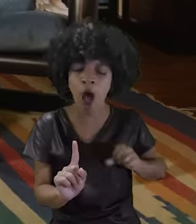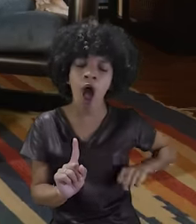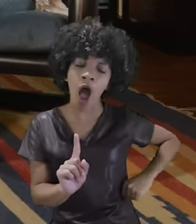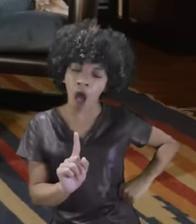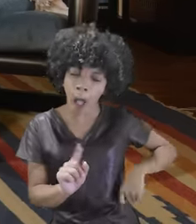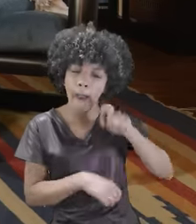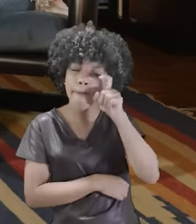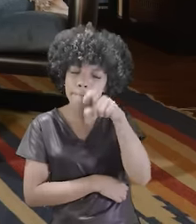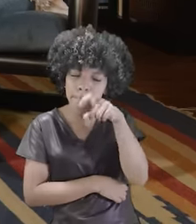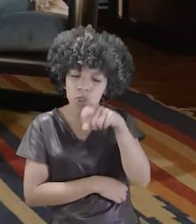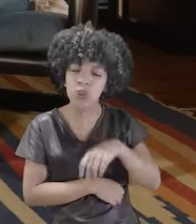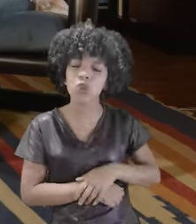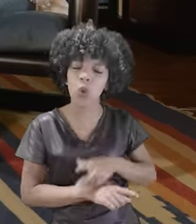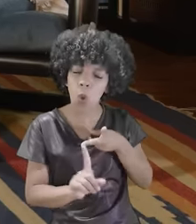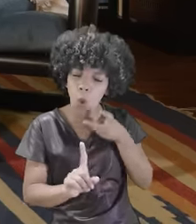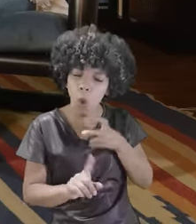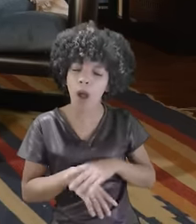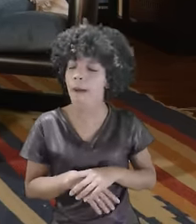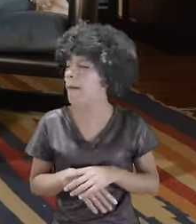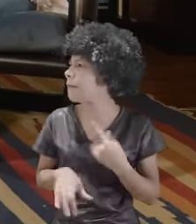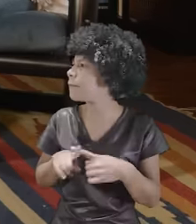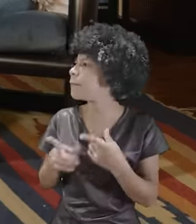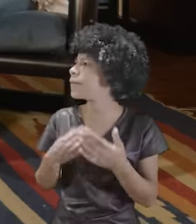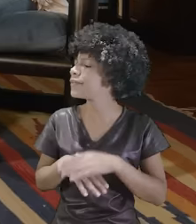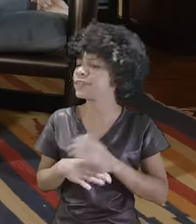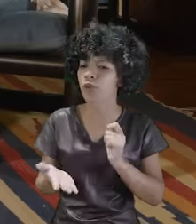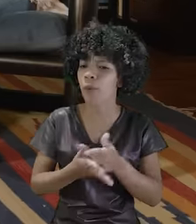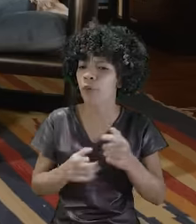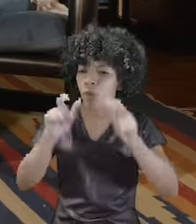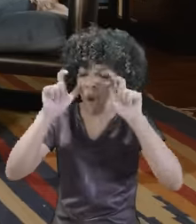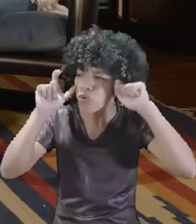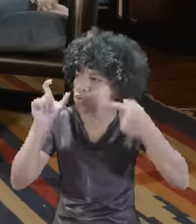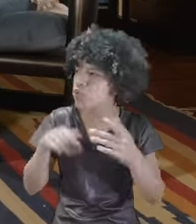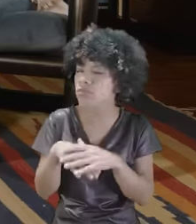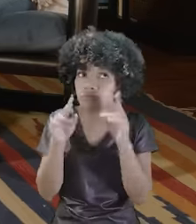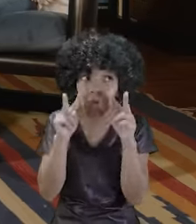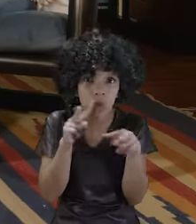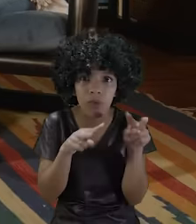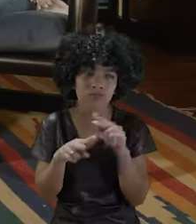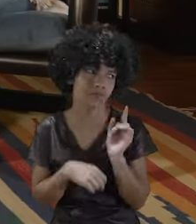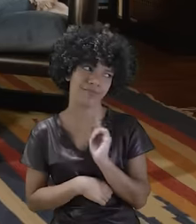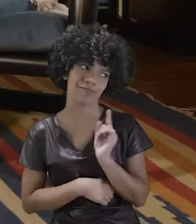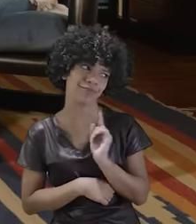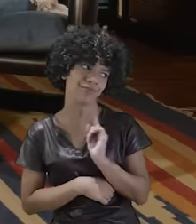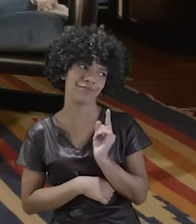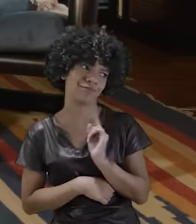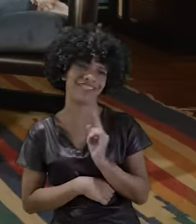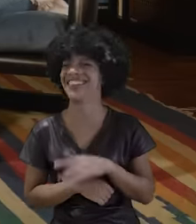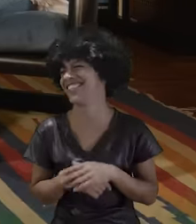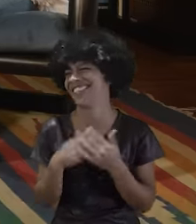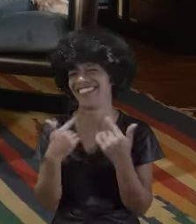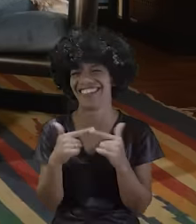pegou no flagra que a gente chama que maravilha você não compra um óculos também para olhar os caras não amigo não não